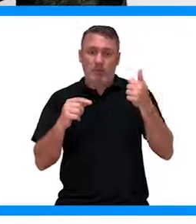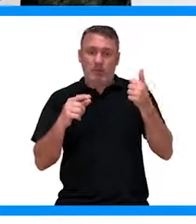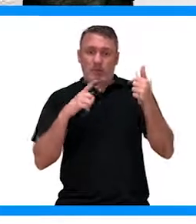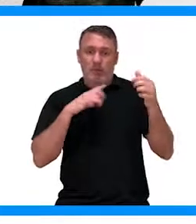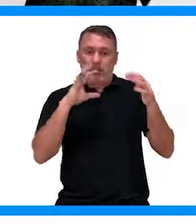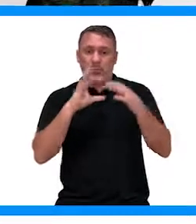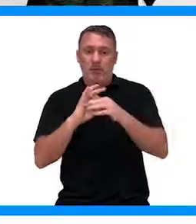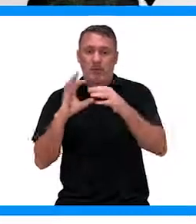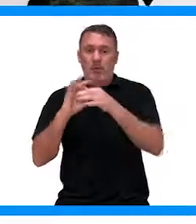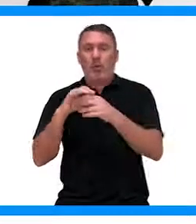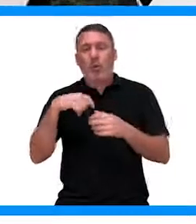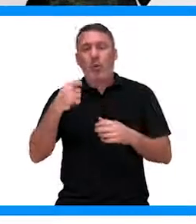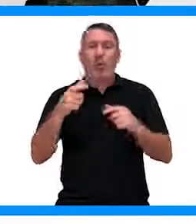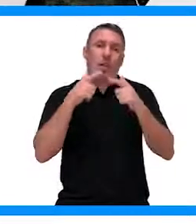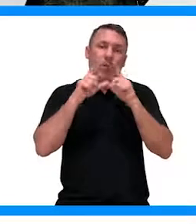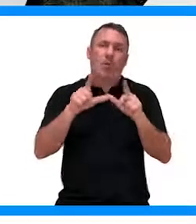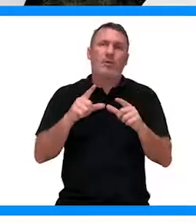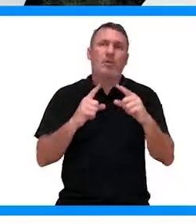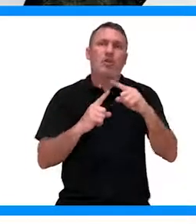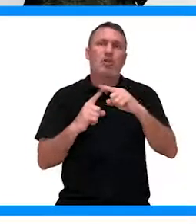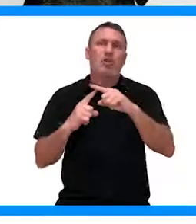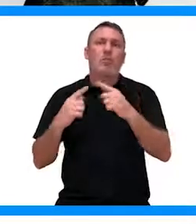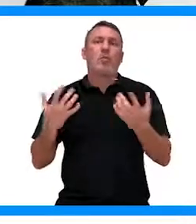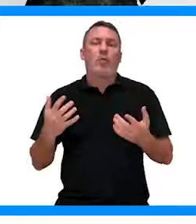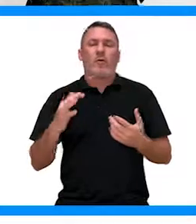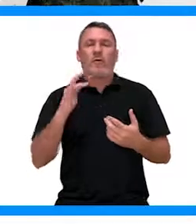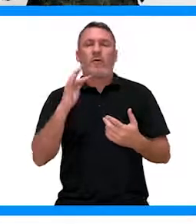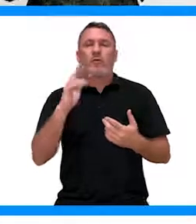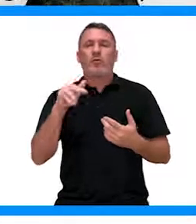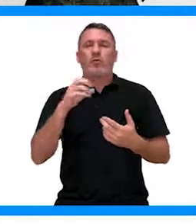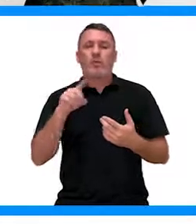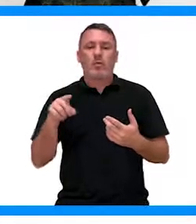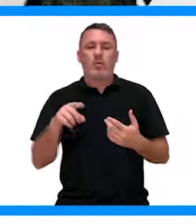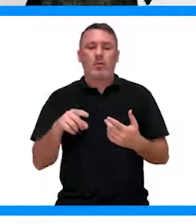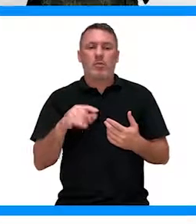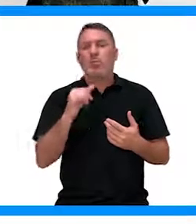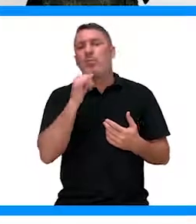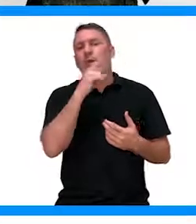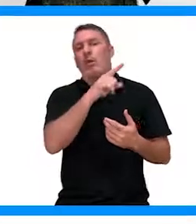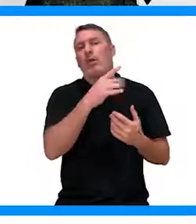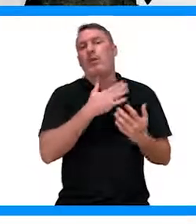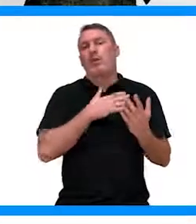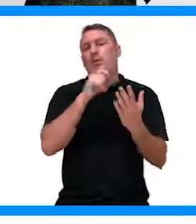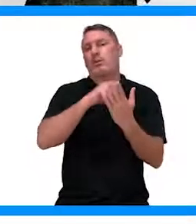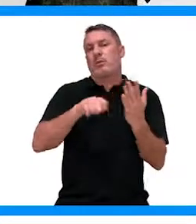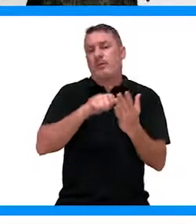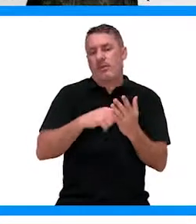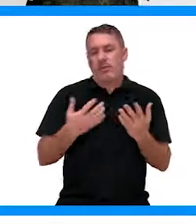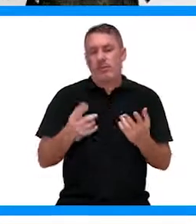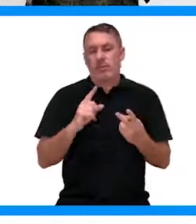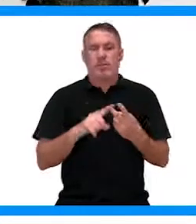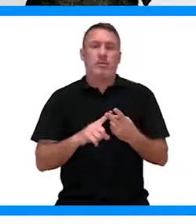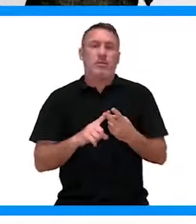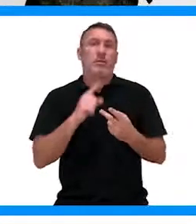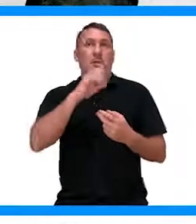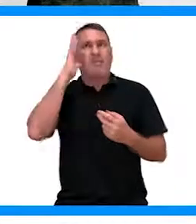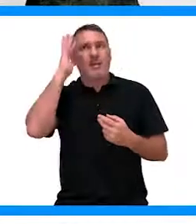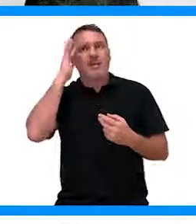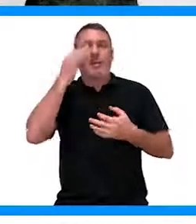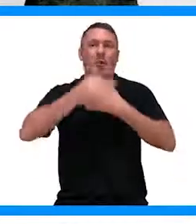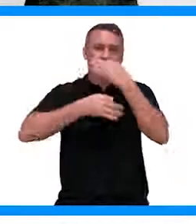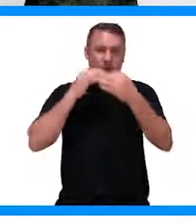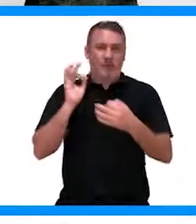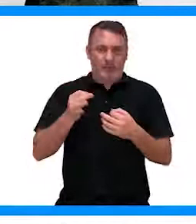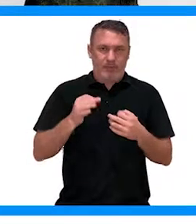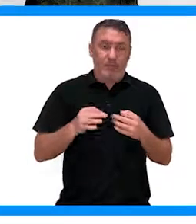oração aqui com alguma função da linguagem que vai falar sobre o ato de escrever, né? E